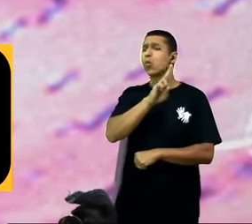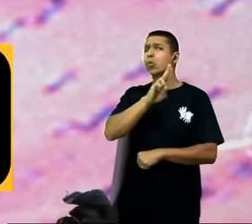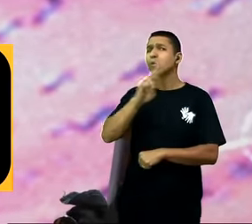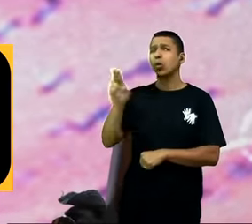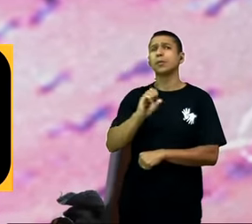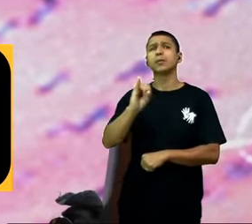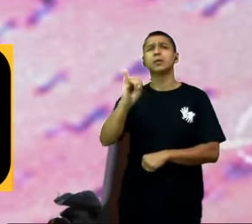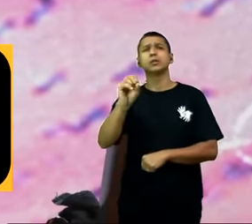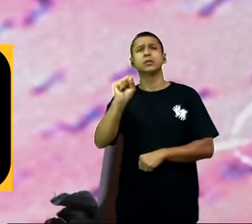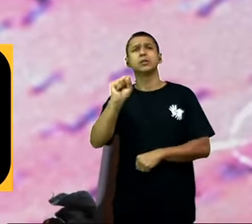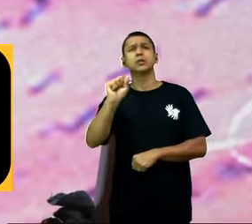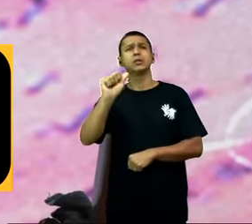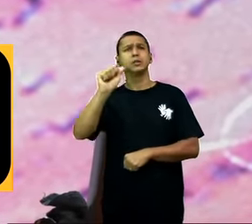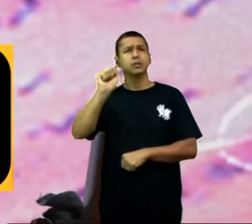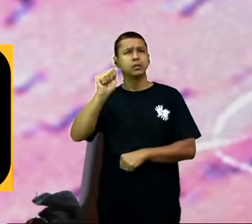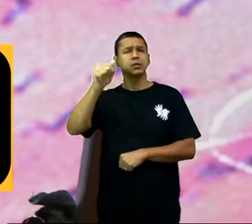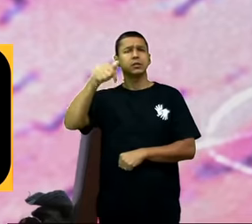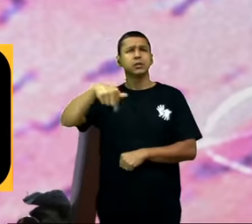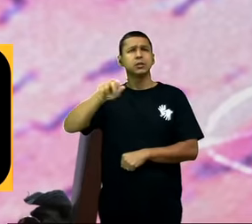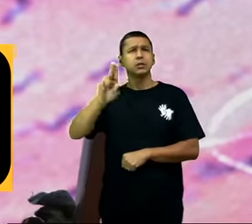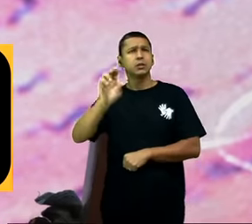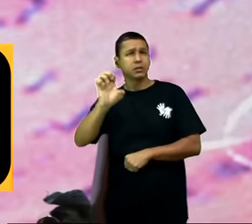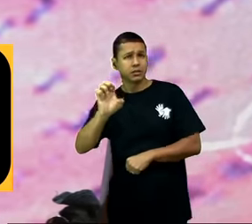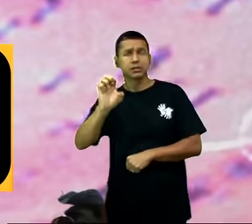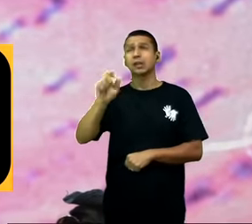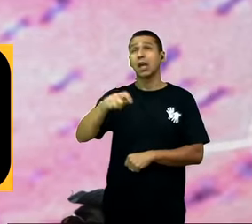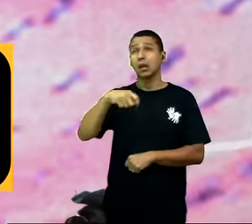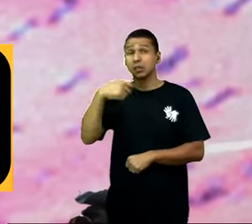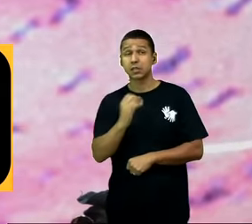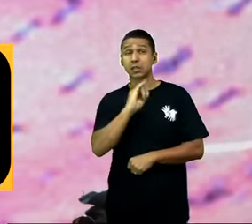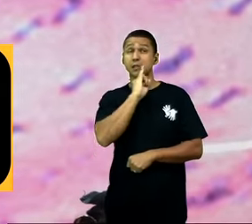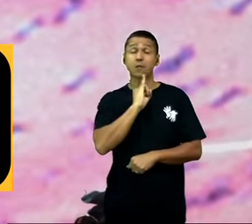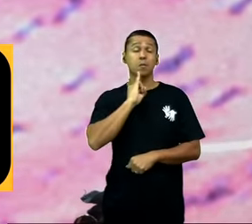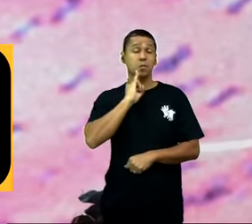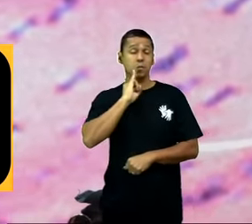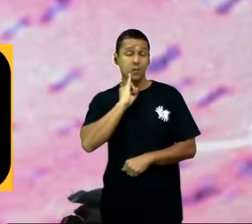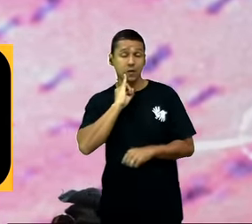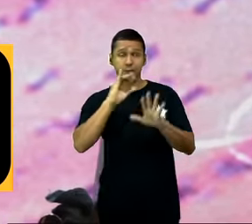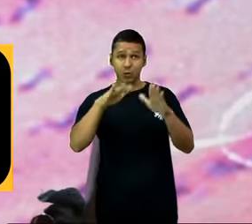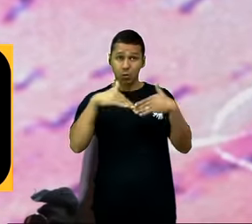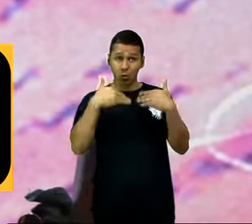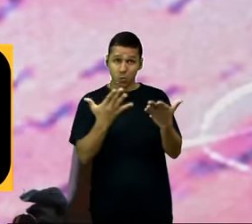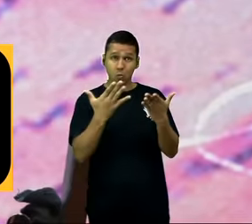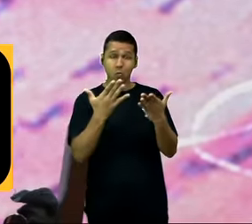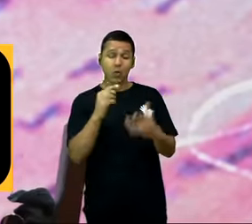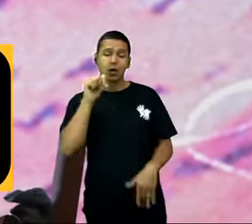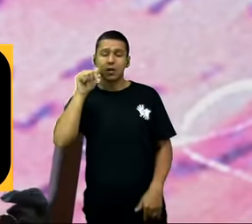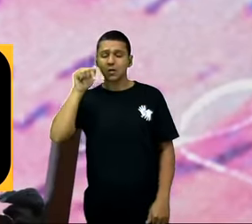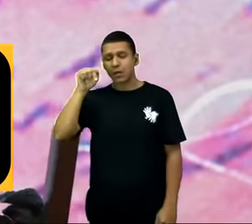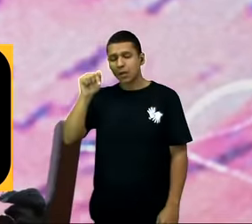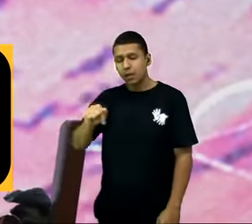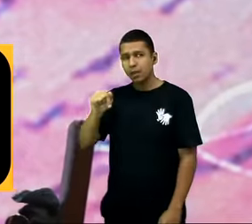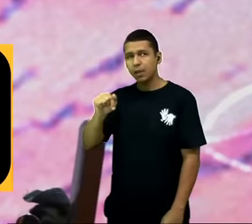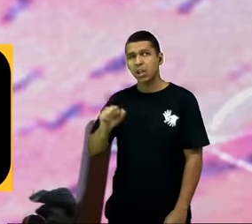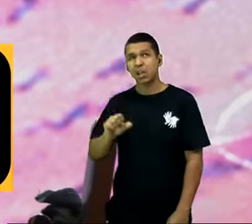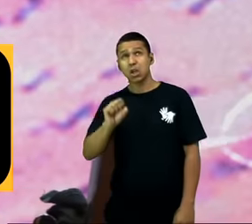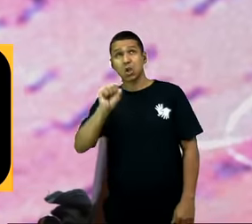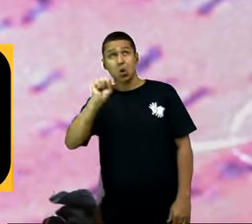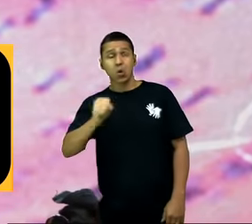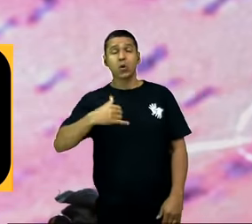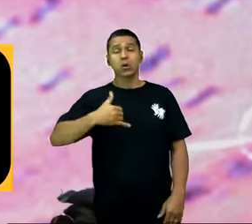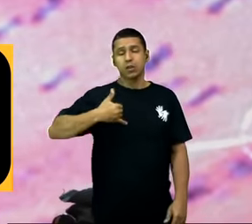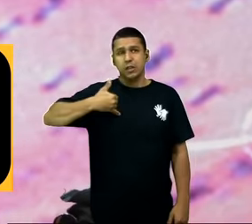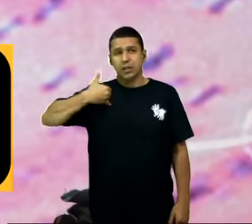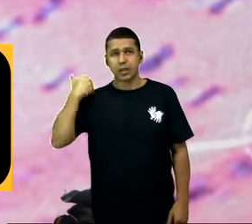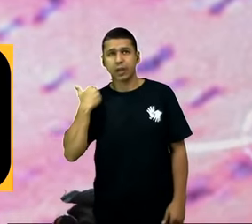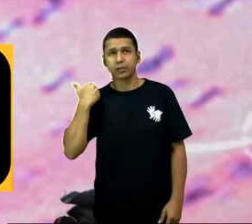como que Sara lhe dera. Quando seu filho Isaac tinha 8 dias de vida, Abraão circuncidou conforme Deus lhe havia ordenado. Estava ele com 100 anos de